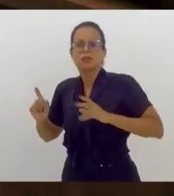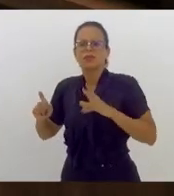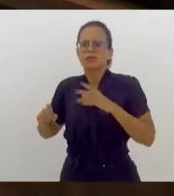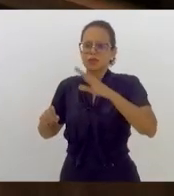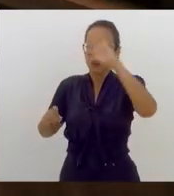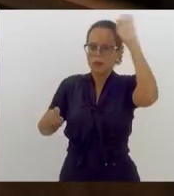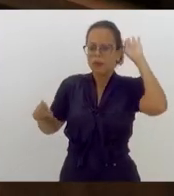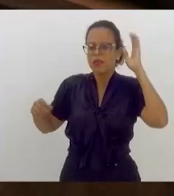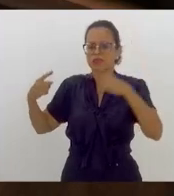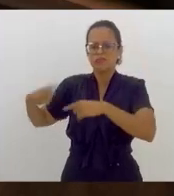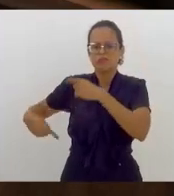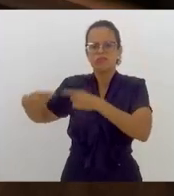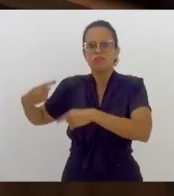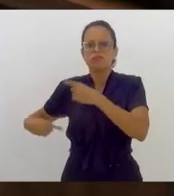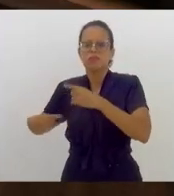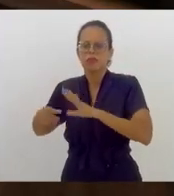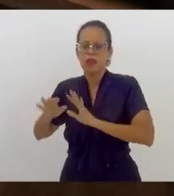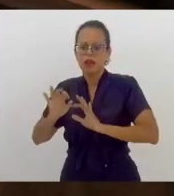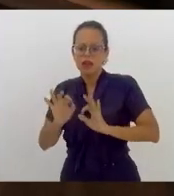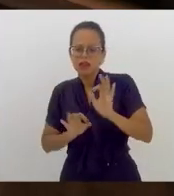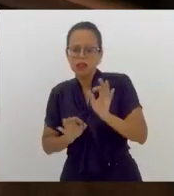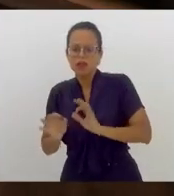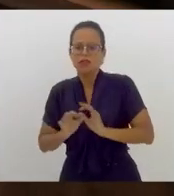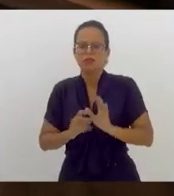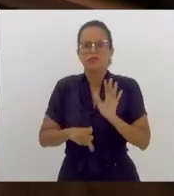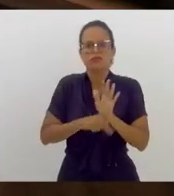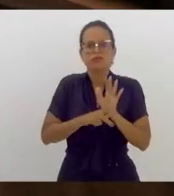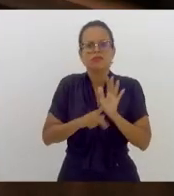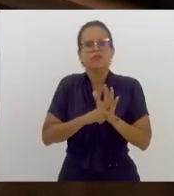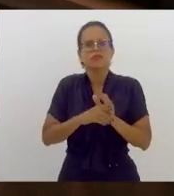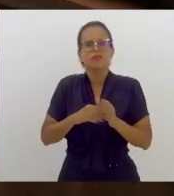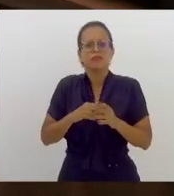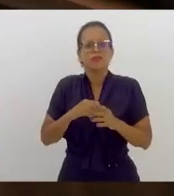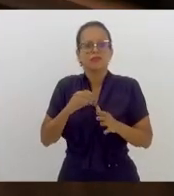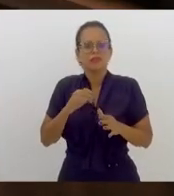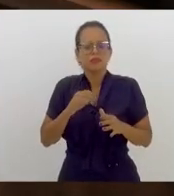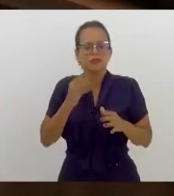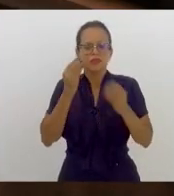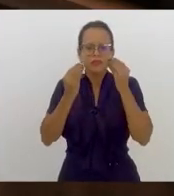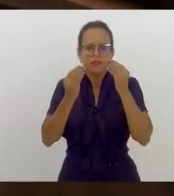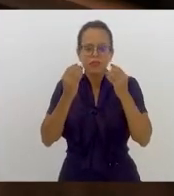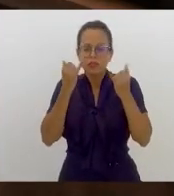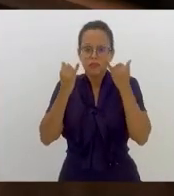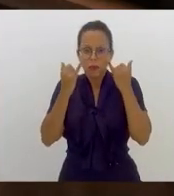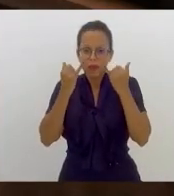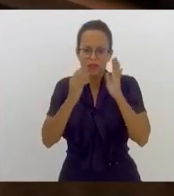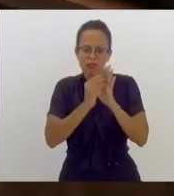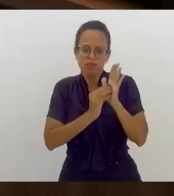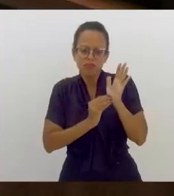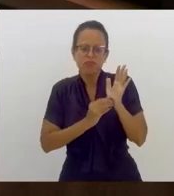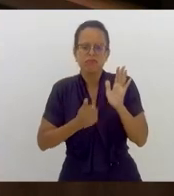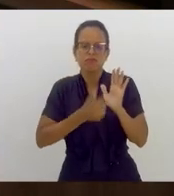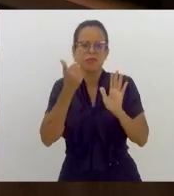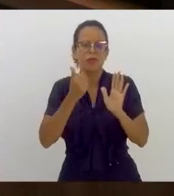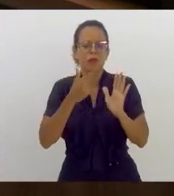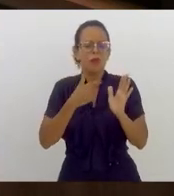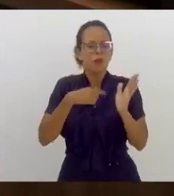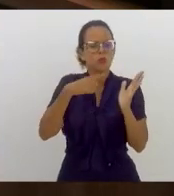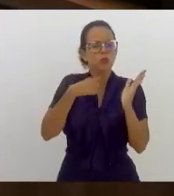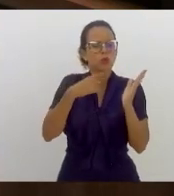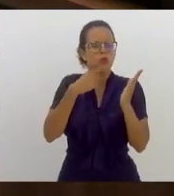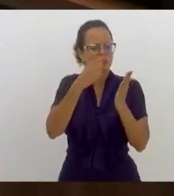e fazer um projeto mais redondo em relação a esse tema. Então, tenho muitas